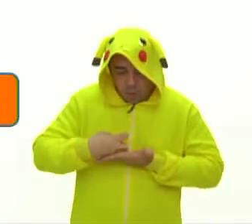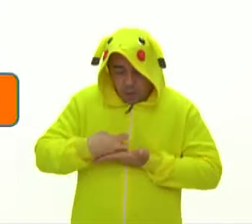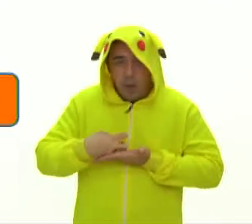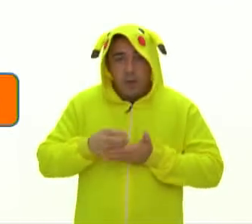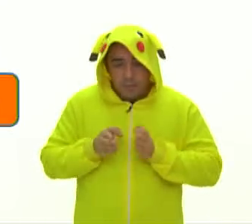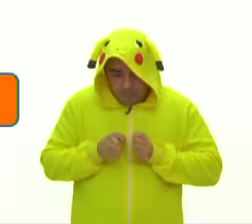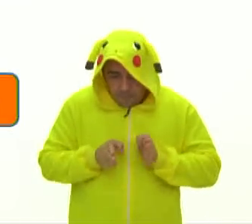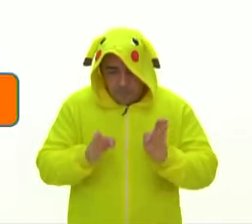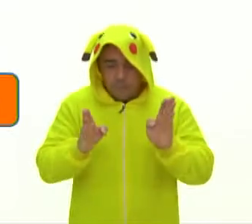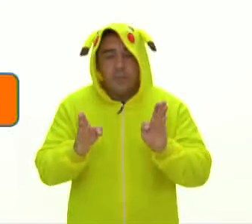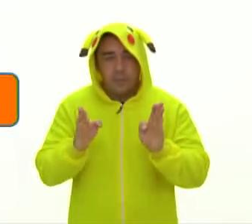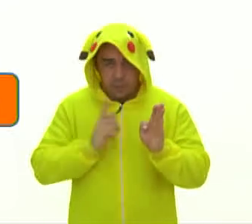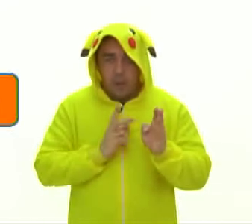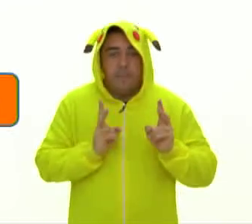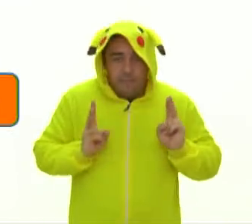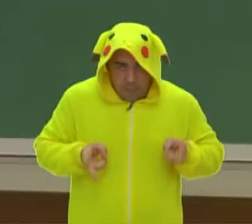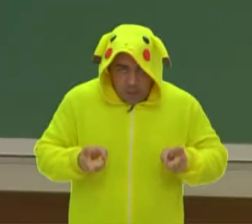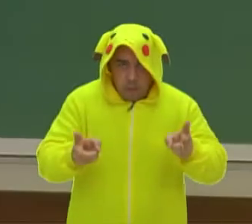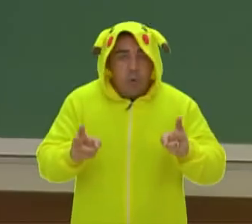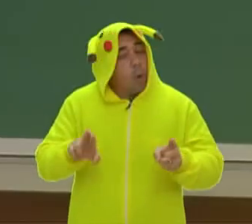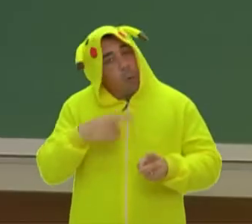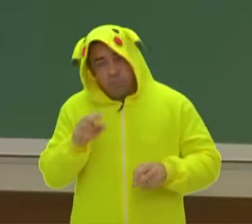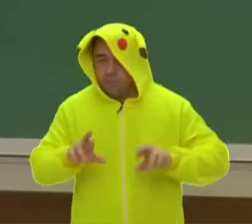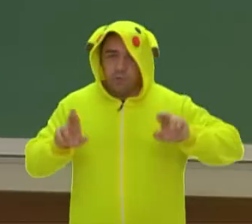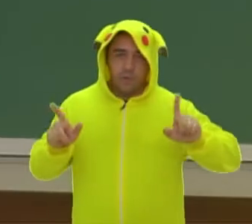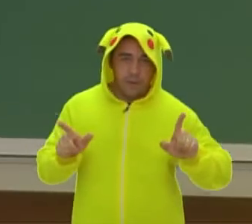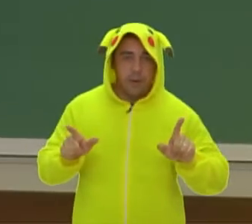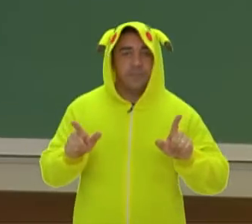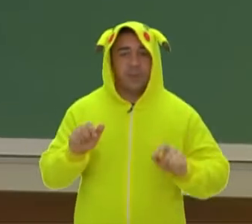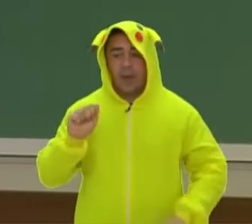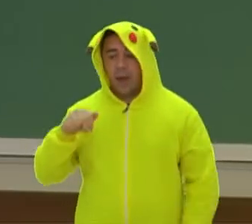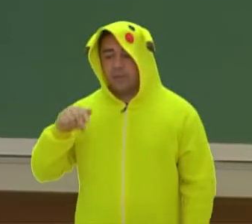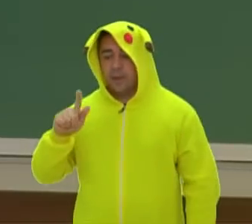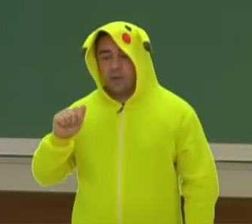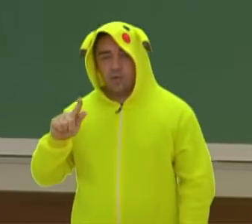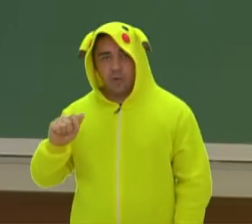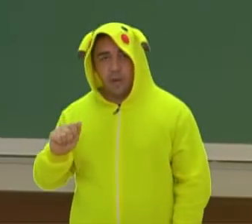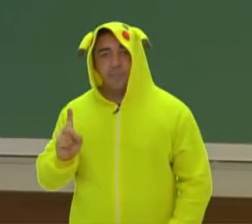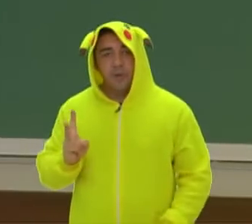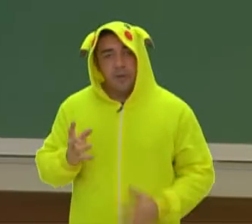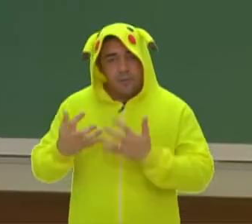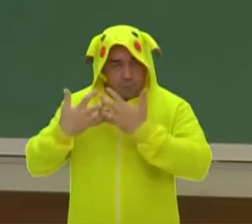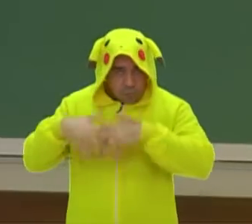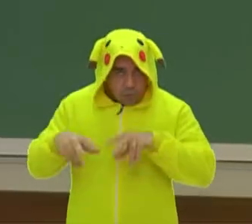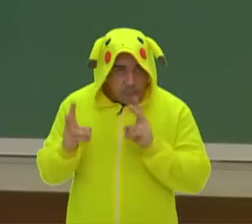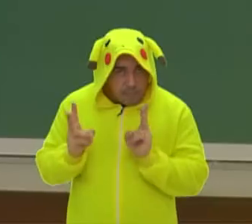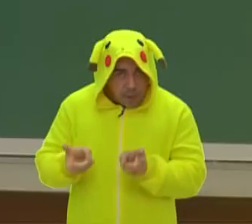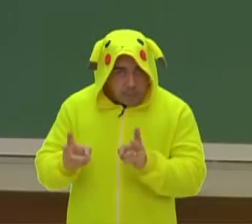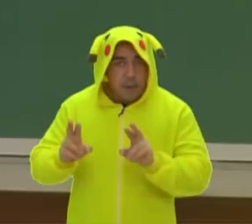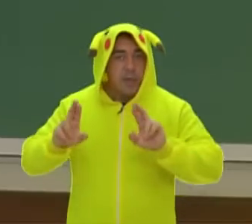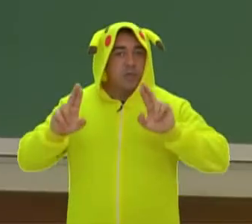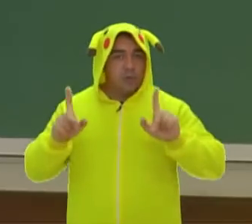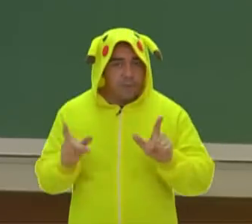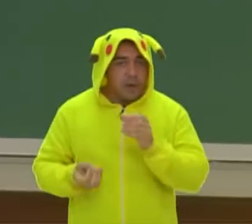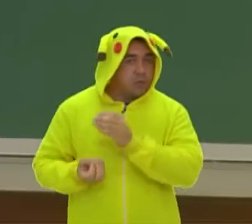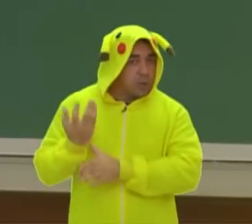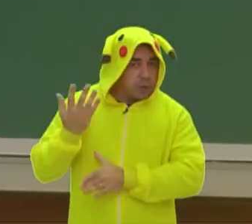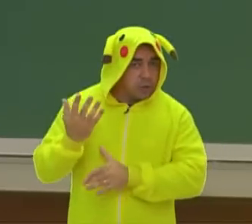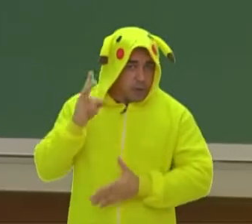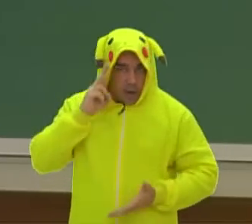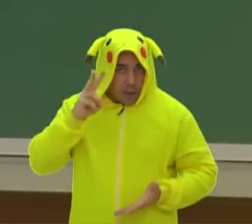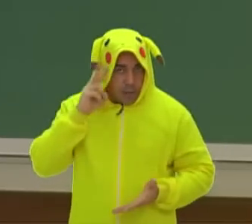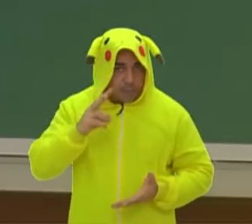ter mesma função, no caso da homologia. A analogia, mesma função, mas origem diferente. A gente explicou bem certinho tudo isso aqui.